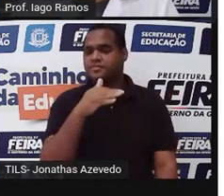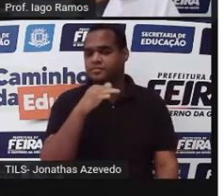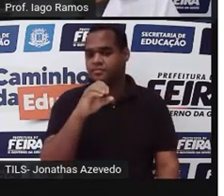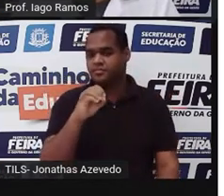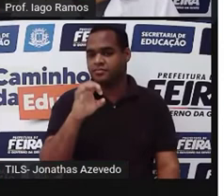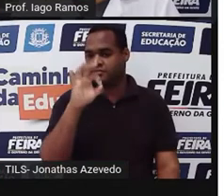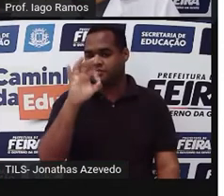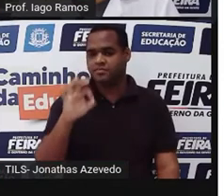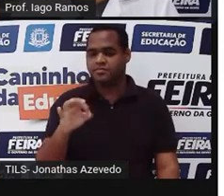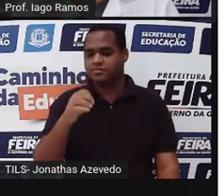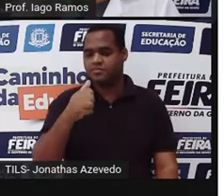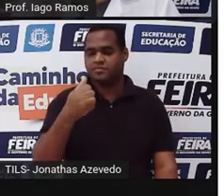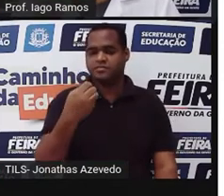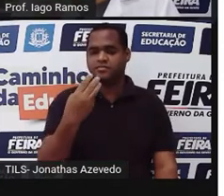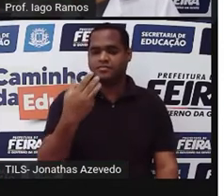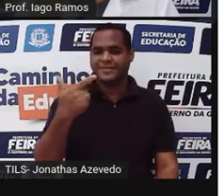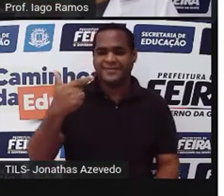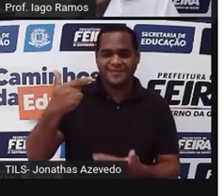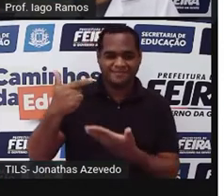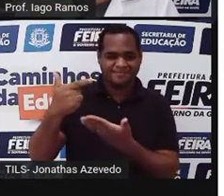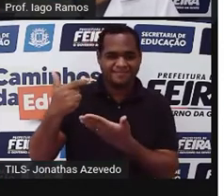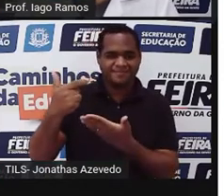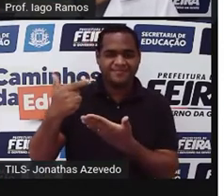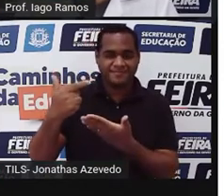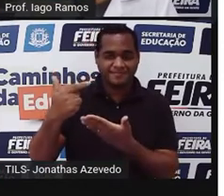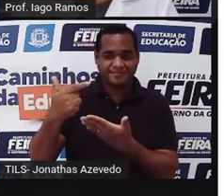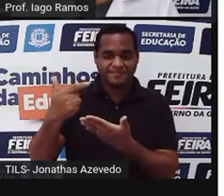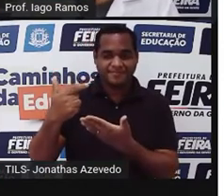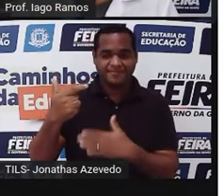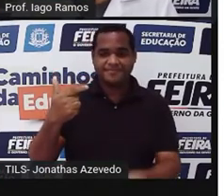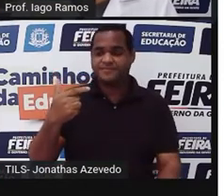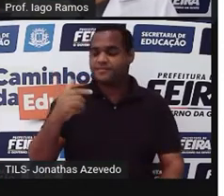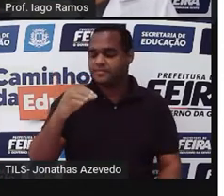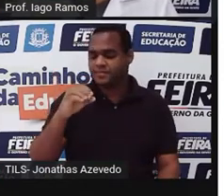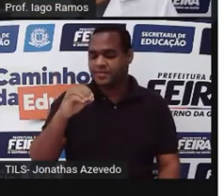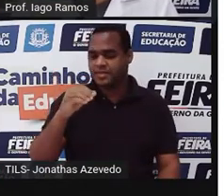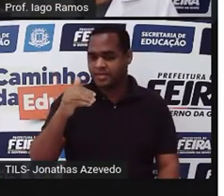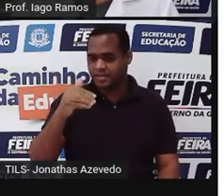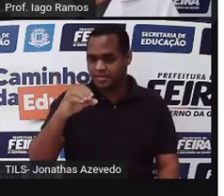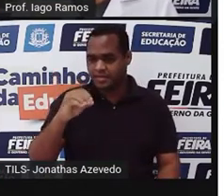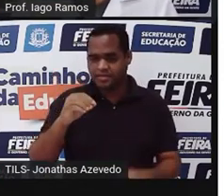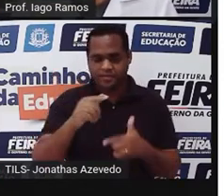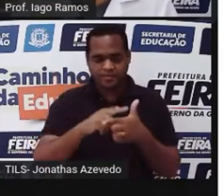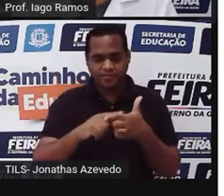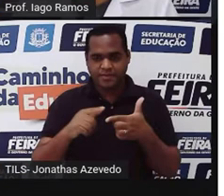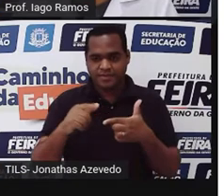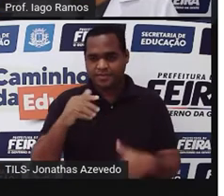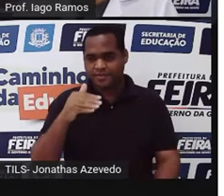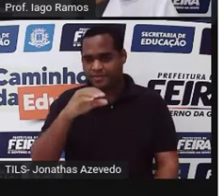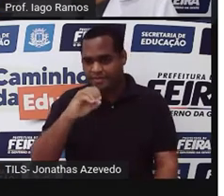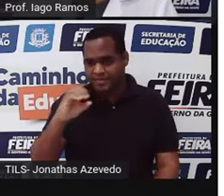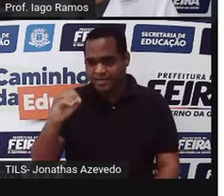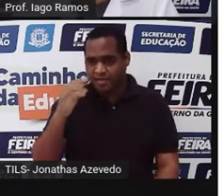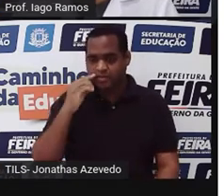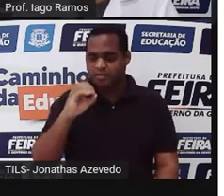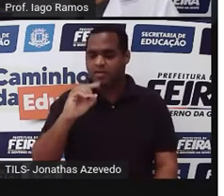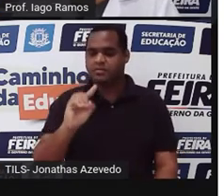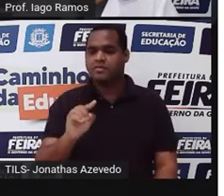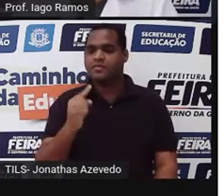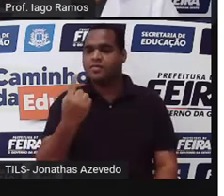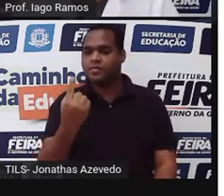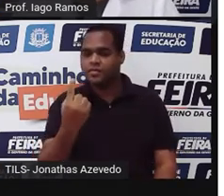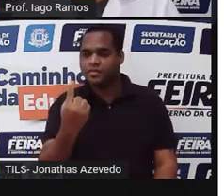porcento de 132/10 por cento 10 / sem que deu 0,1 em